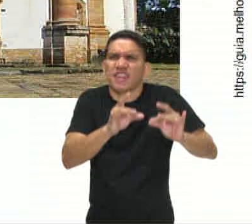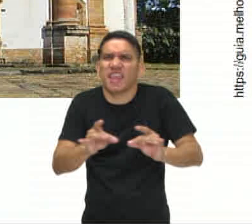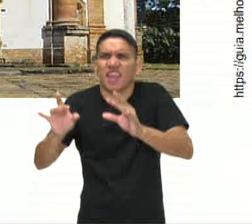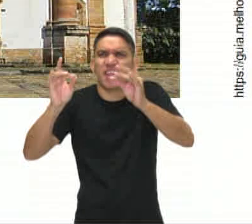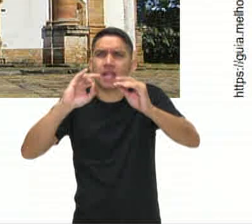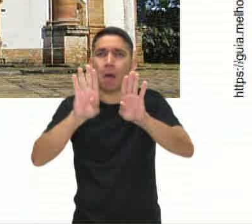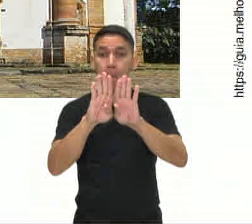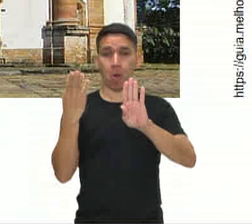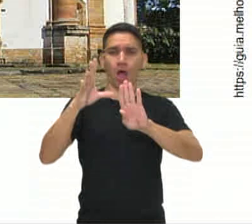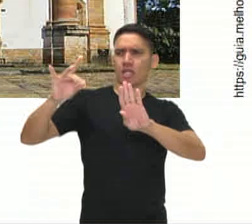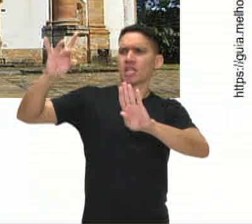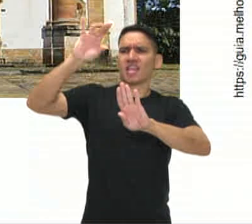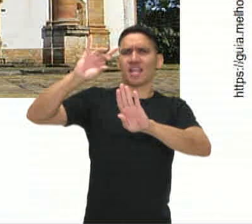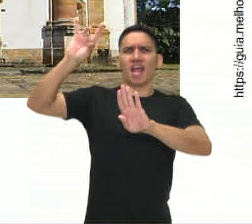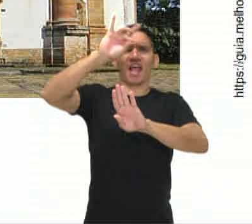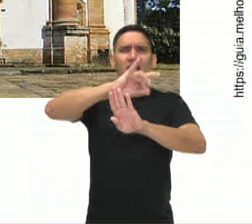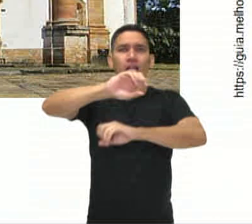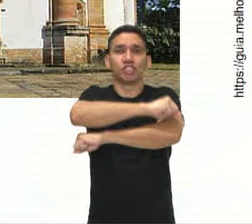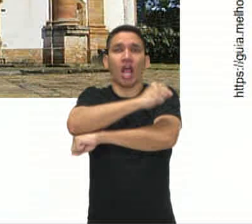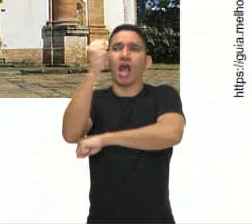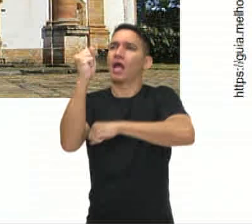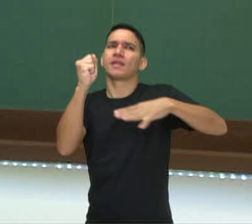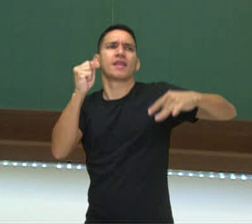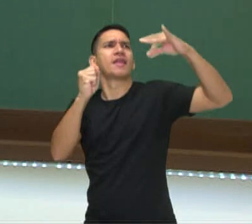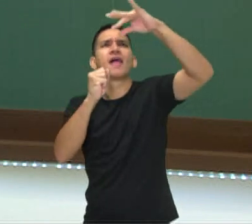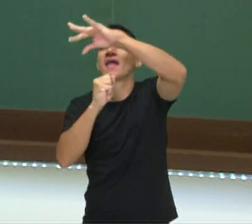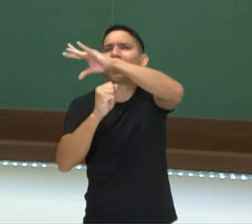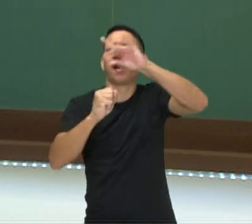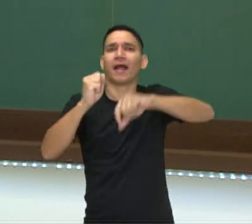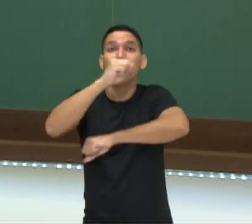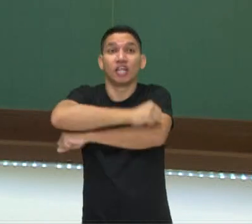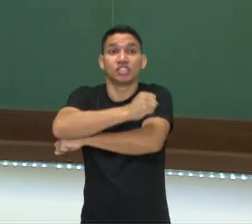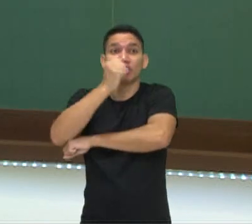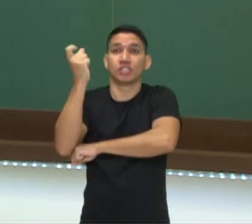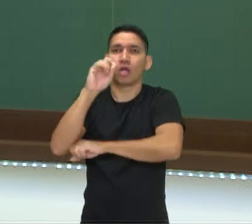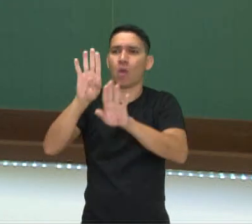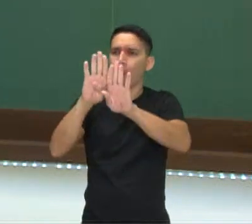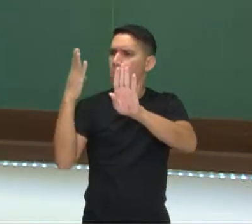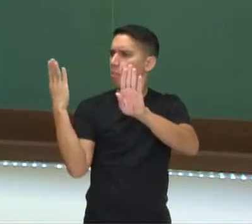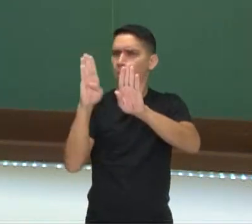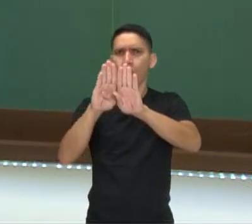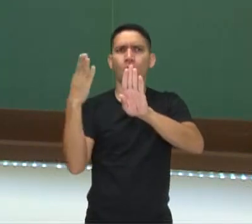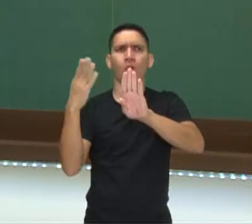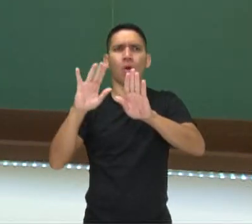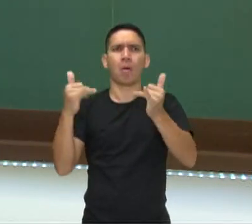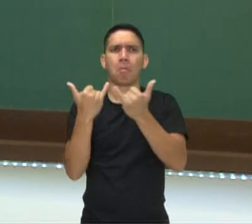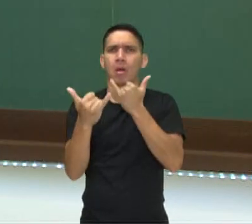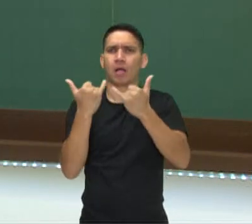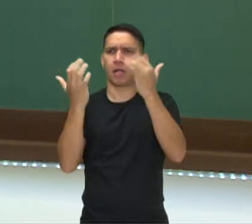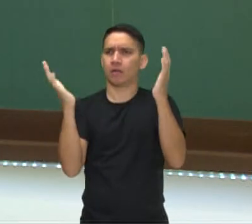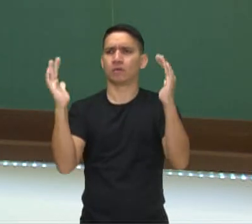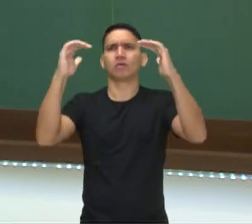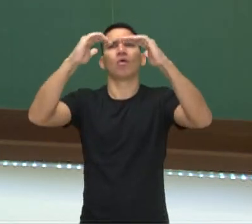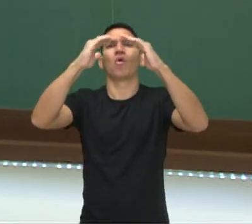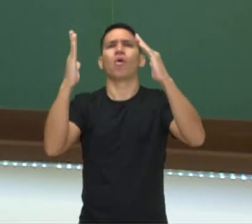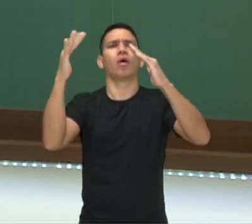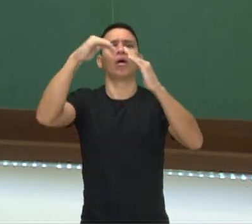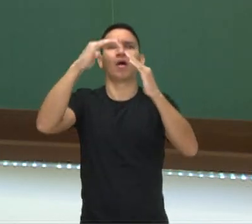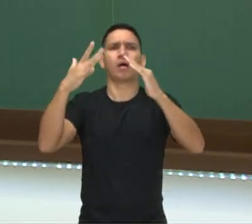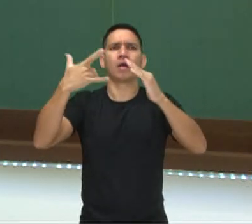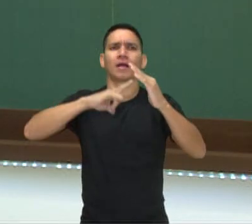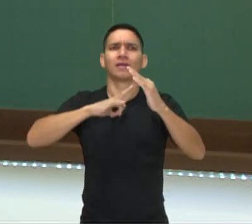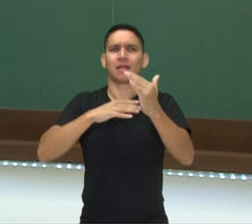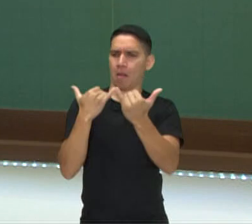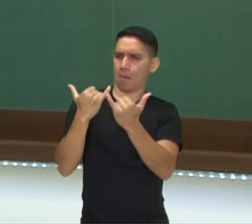das portas das janelas, essa janela ou essa porta em formato de abóbada, em formato a